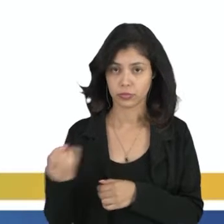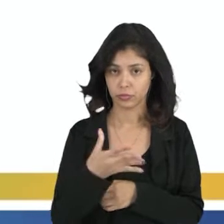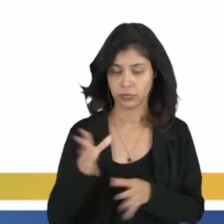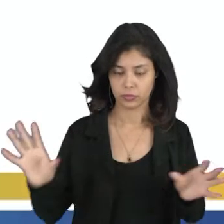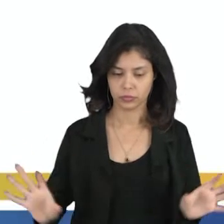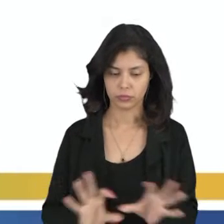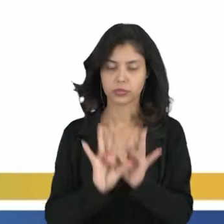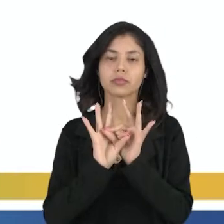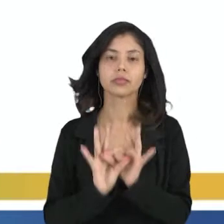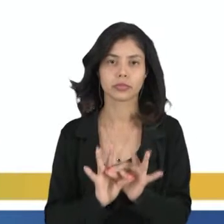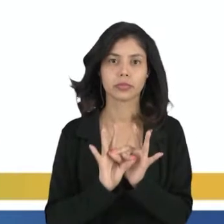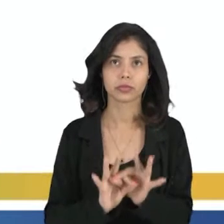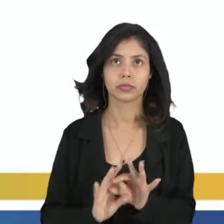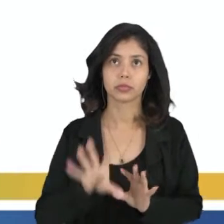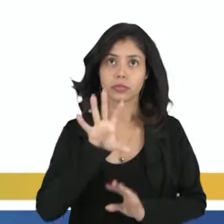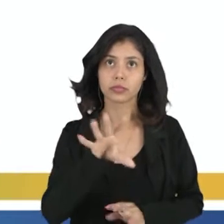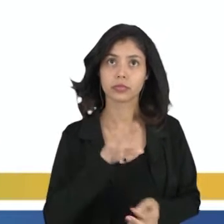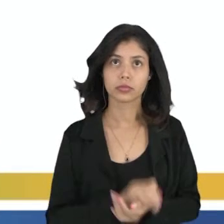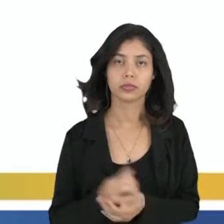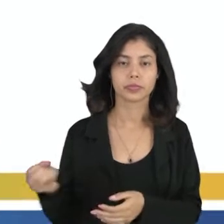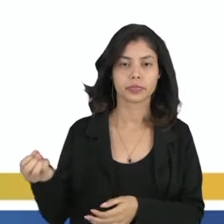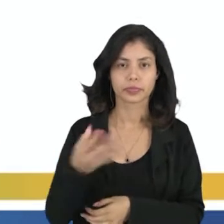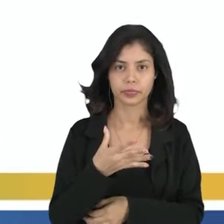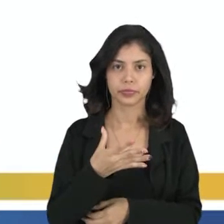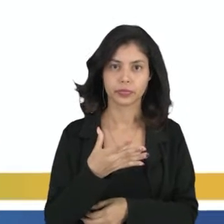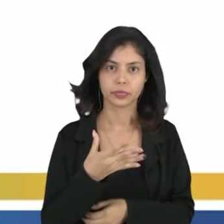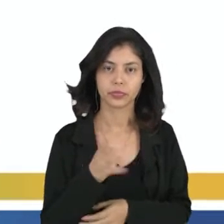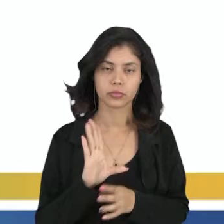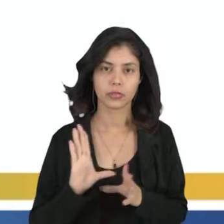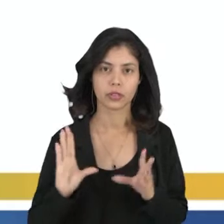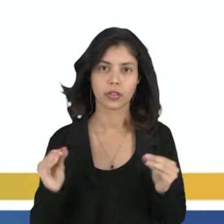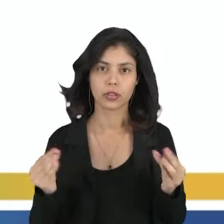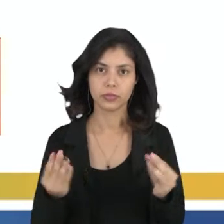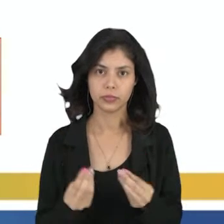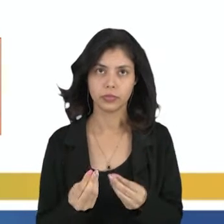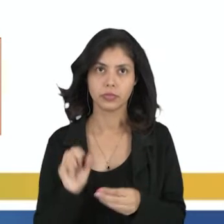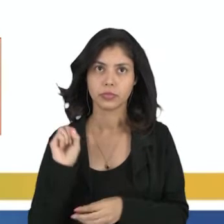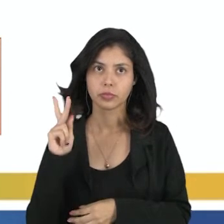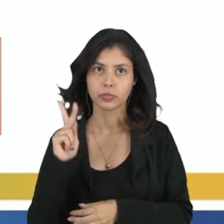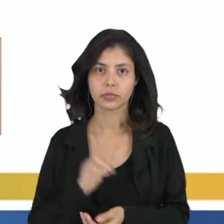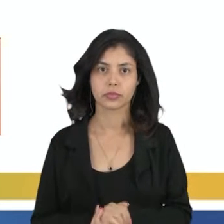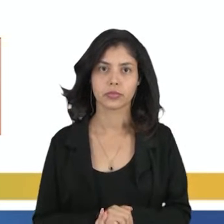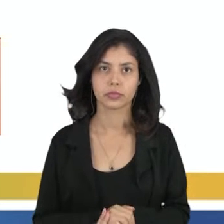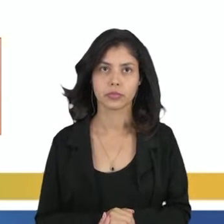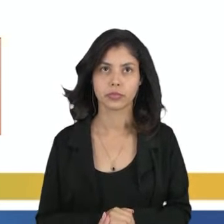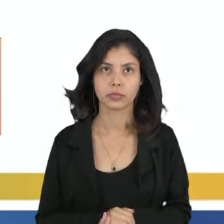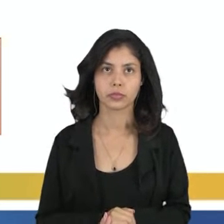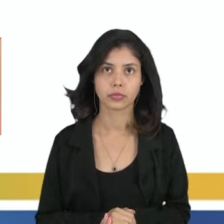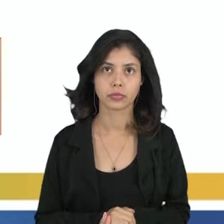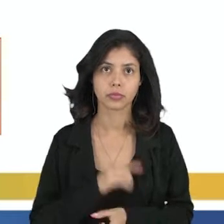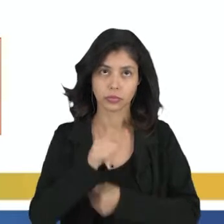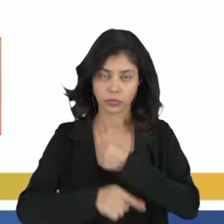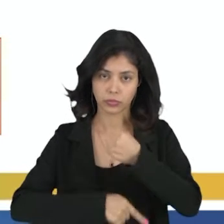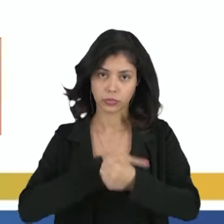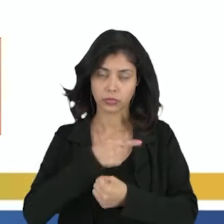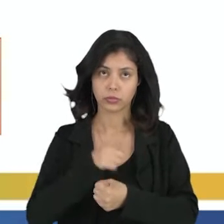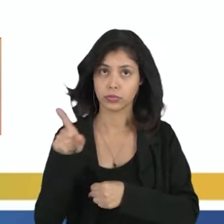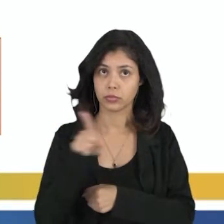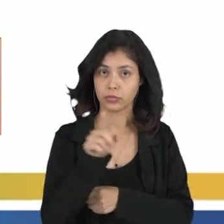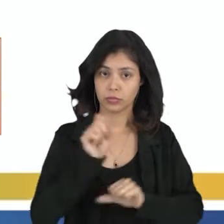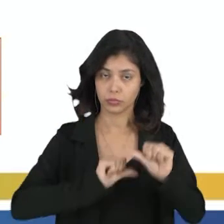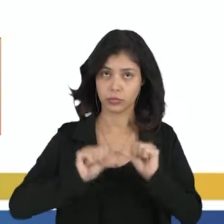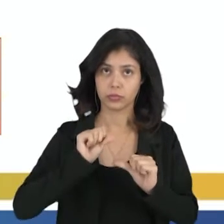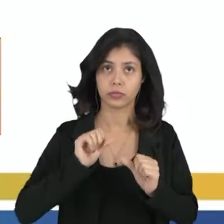novas ligações e, com isso, formando novas substâncias, ok? Então, os átomos não